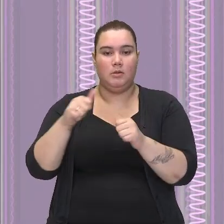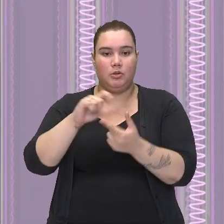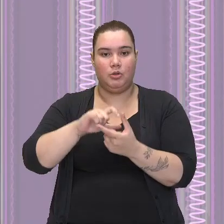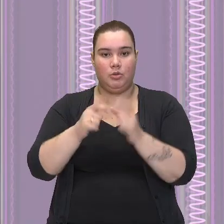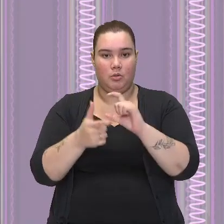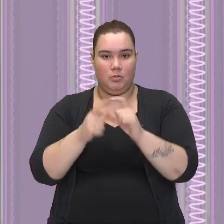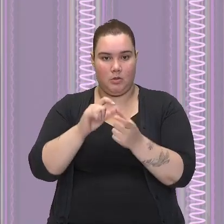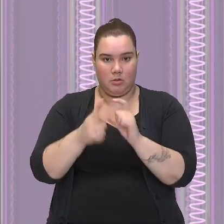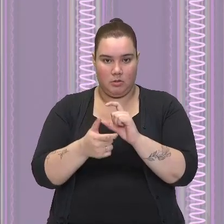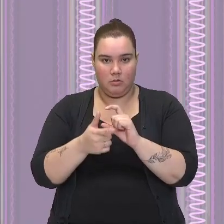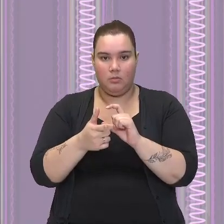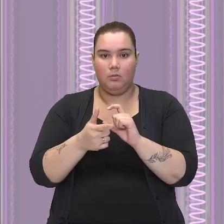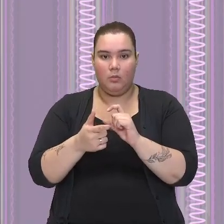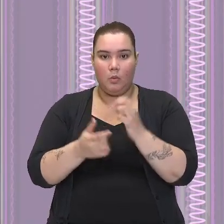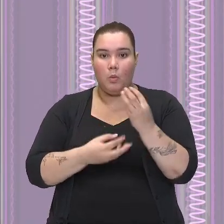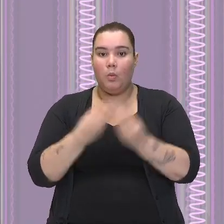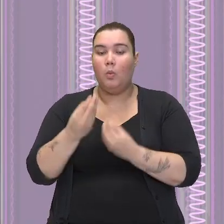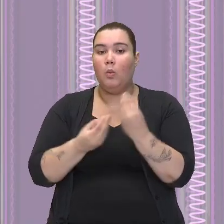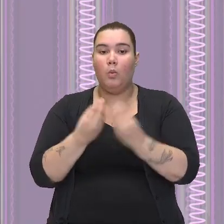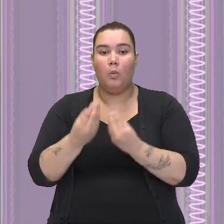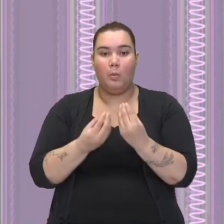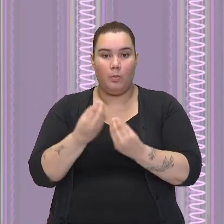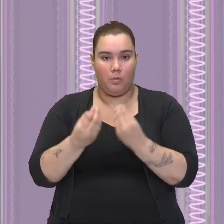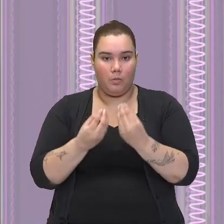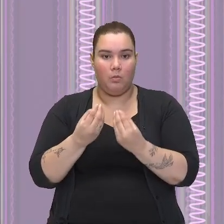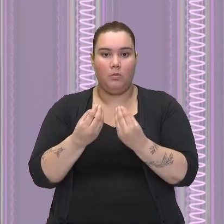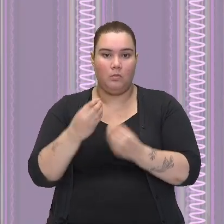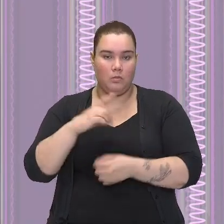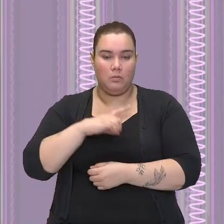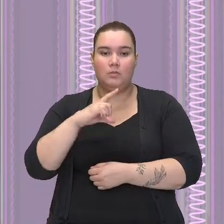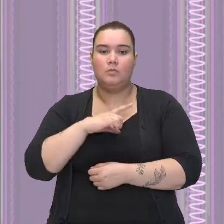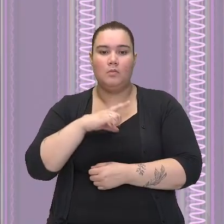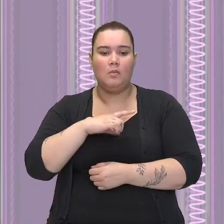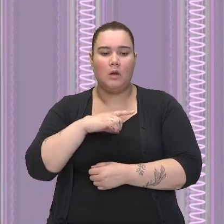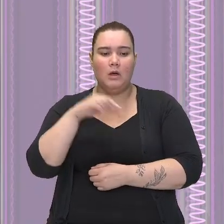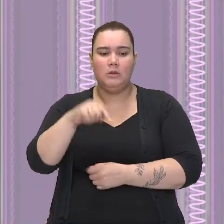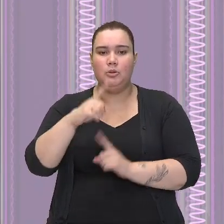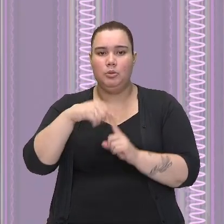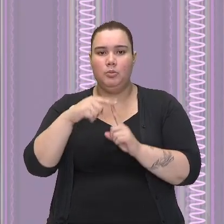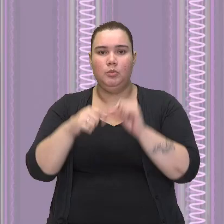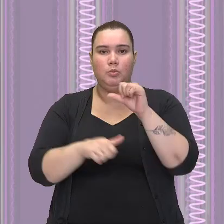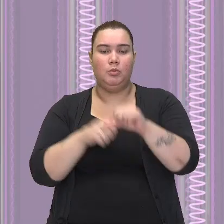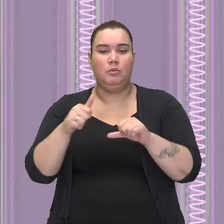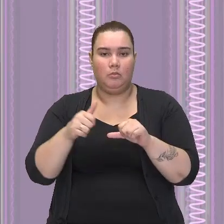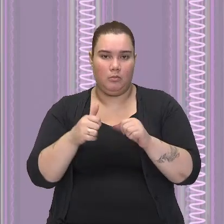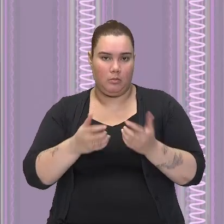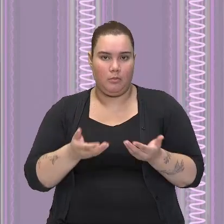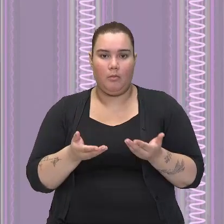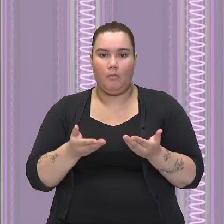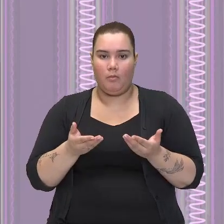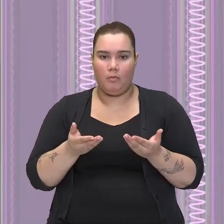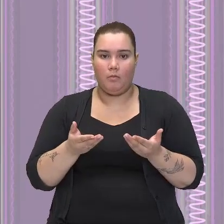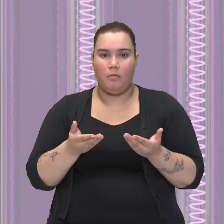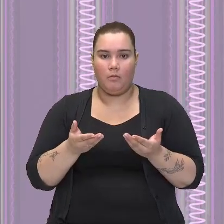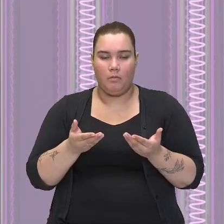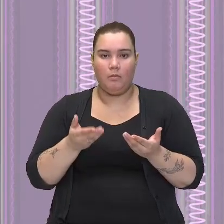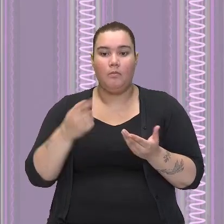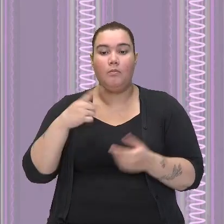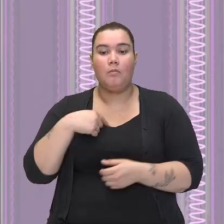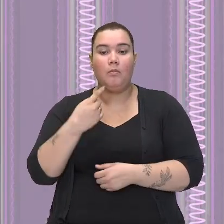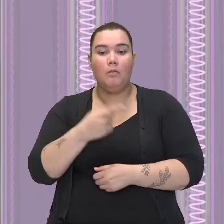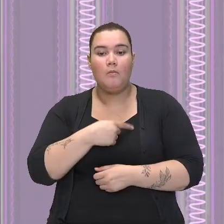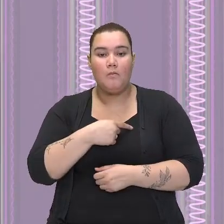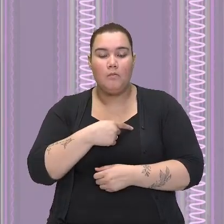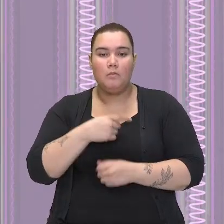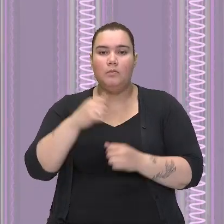geométricas. Como se faz uma transformação geométrica? Ora, para